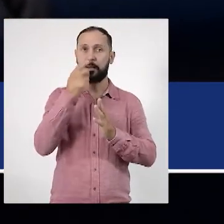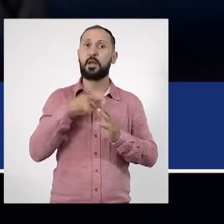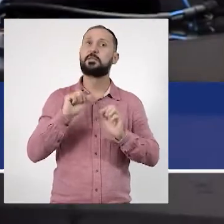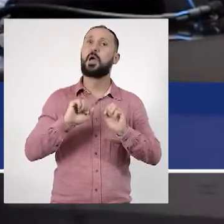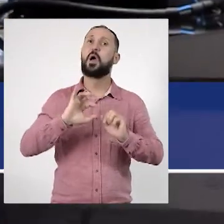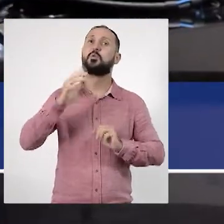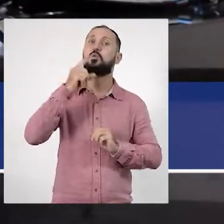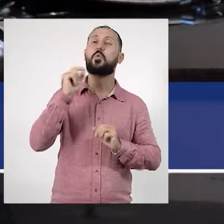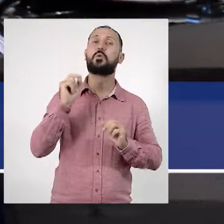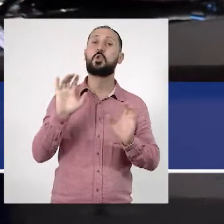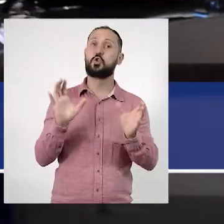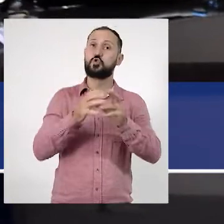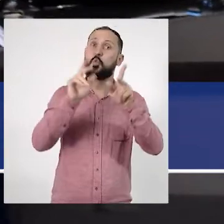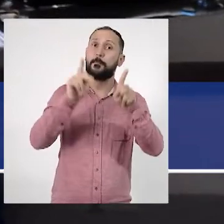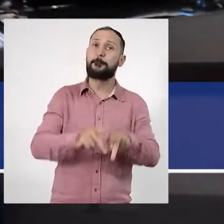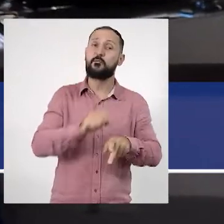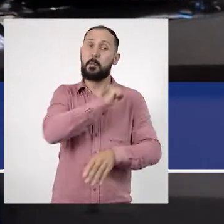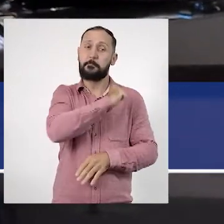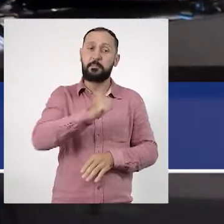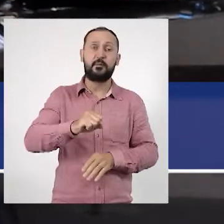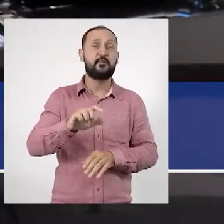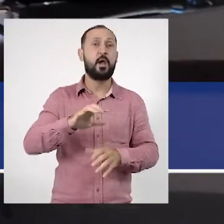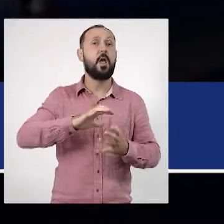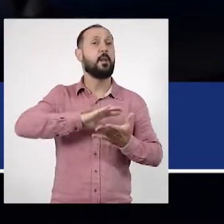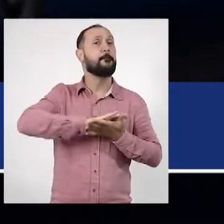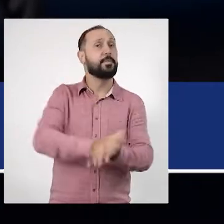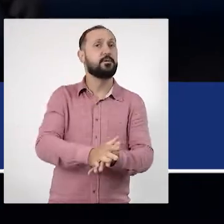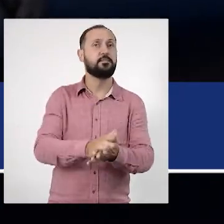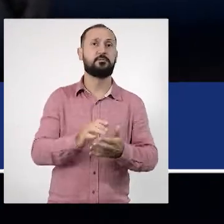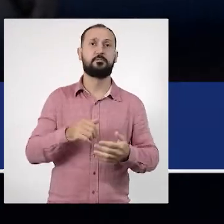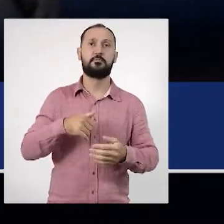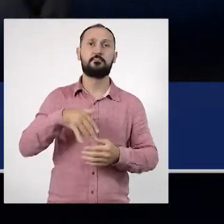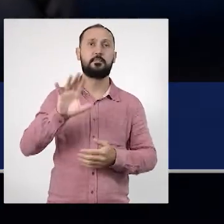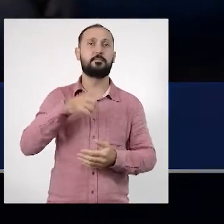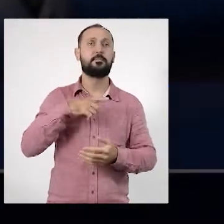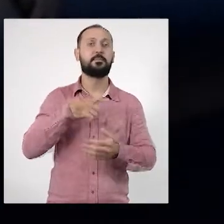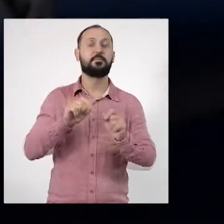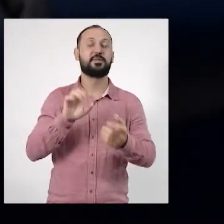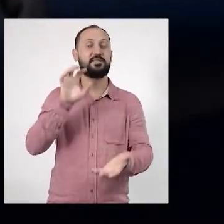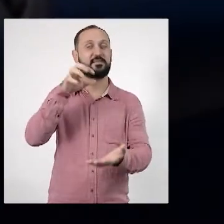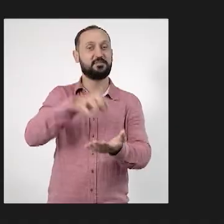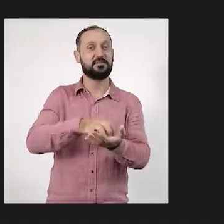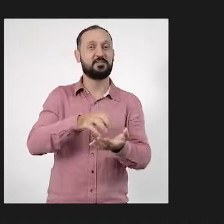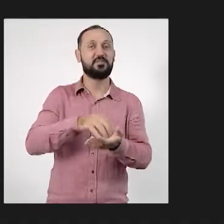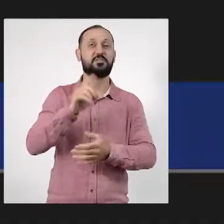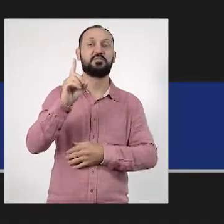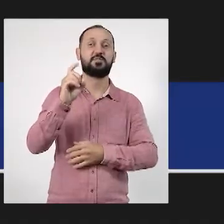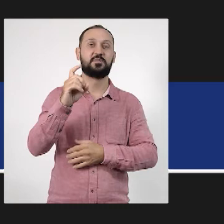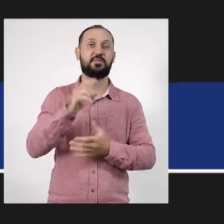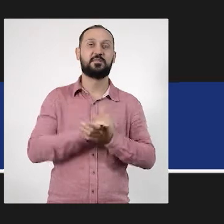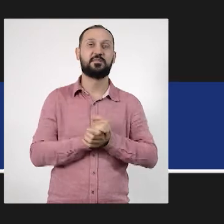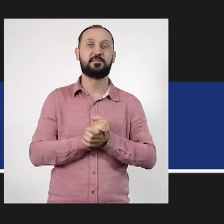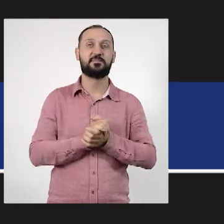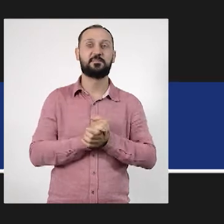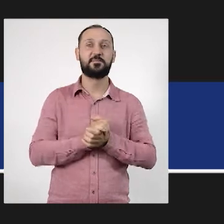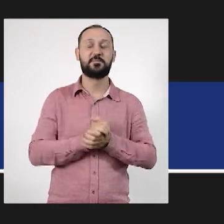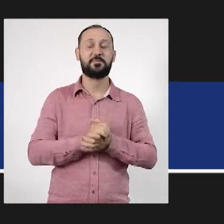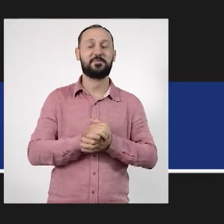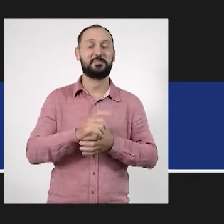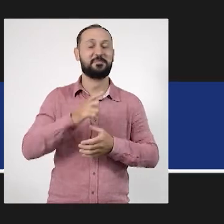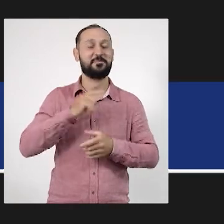possível genocídio por conta do coronavírus, principalmente nas aldeias de Dourados. Pegamos um dia